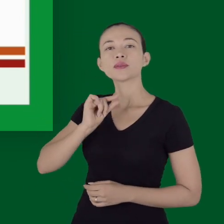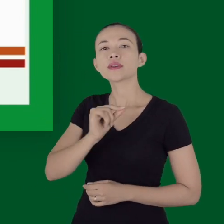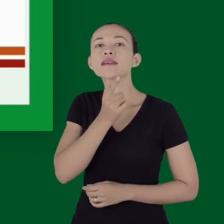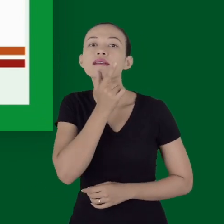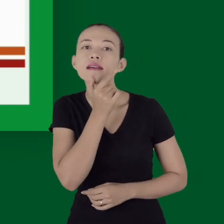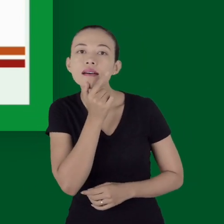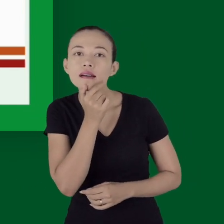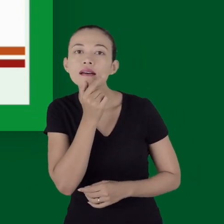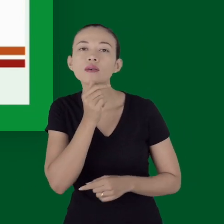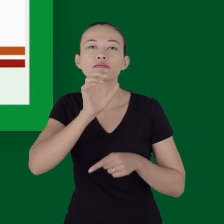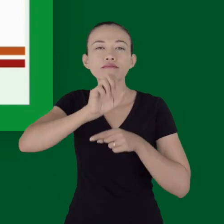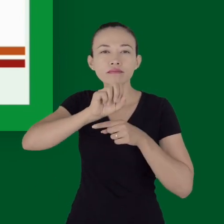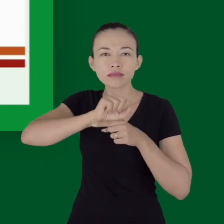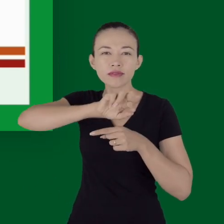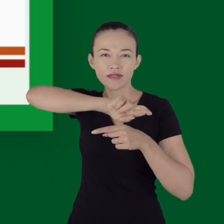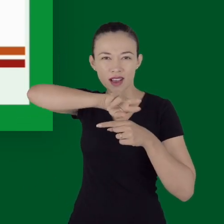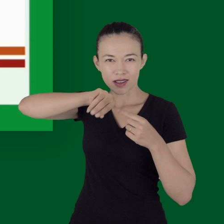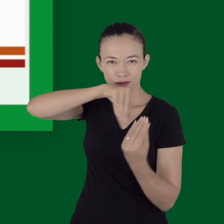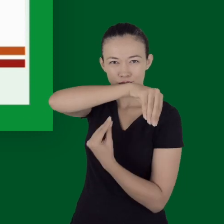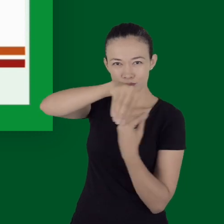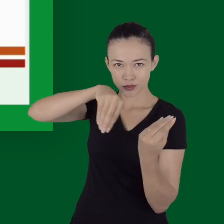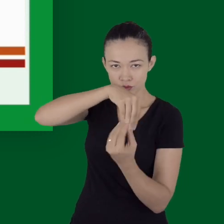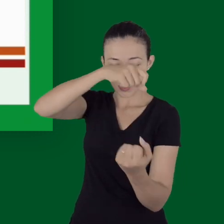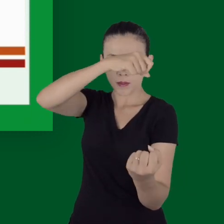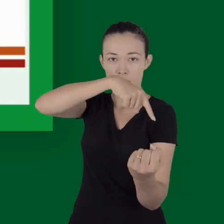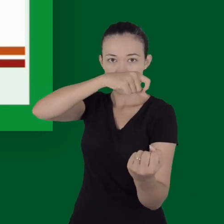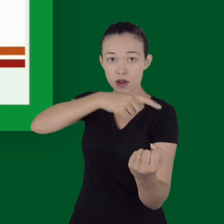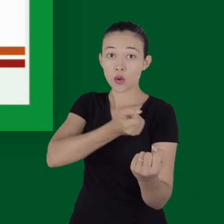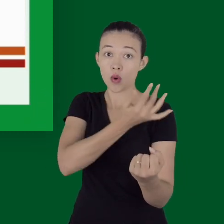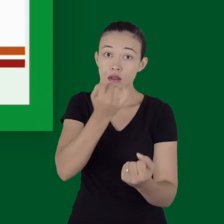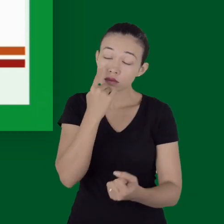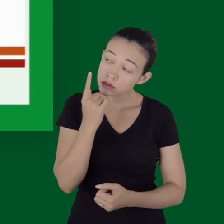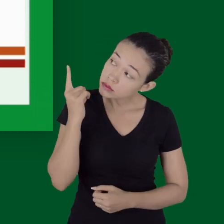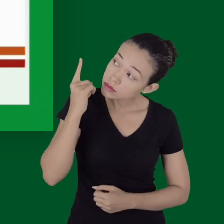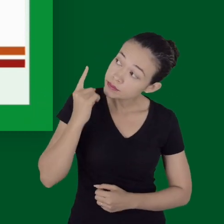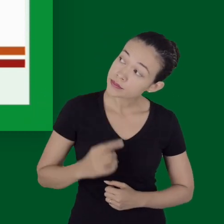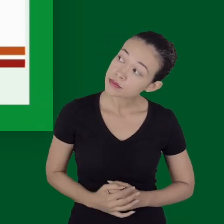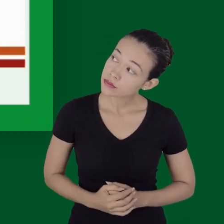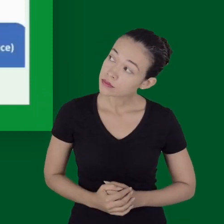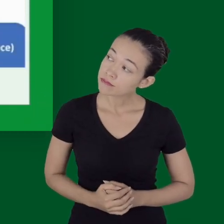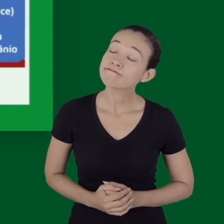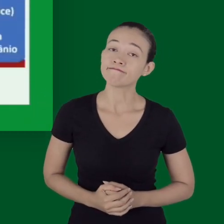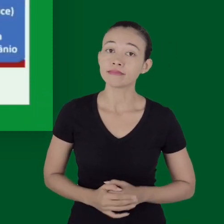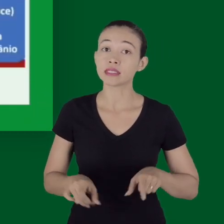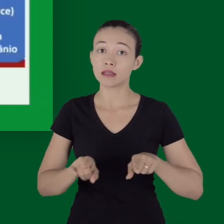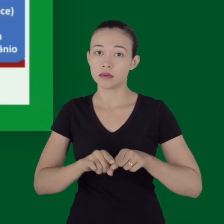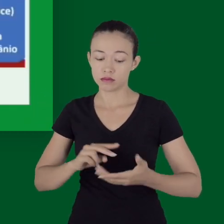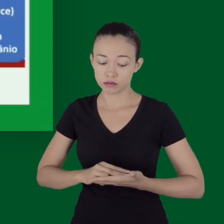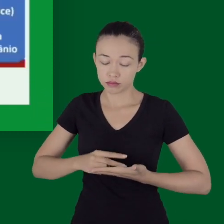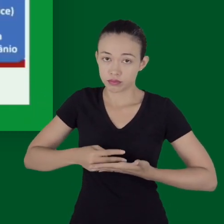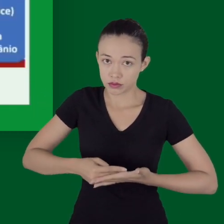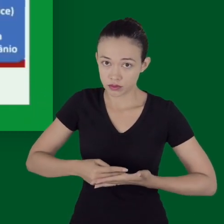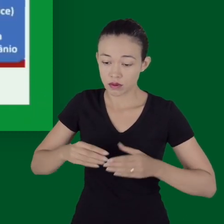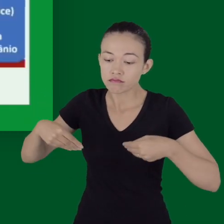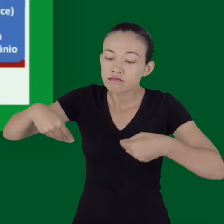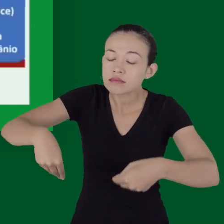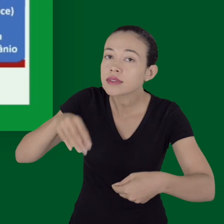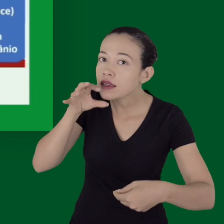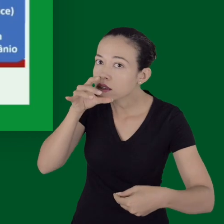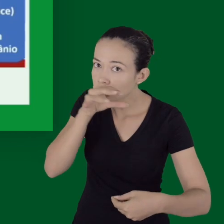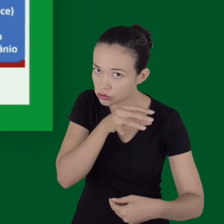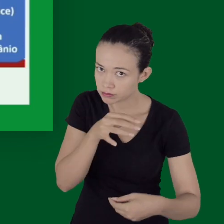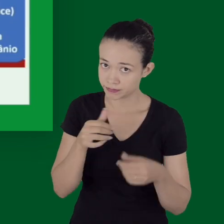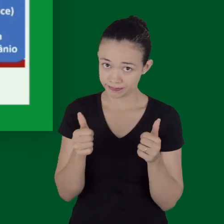quilo-hora, né? E sempre lembrar da posição de segurança e aquecimentos para todos os pacientes, né? Também é um paciente que deve